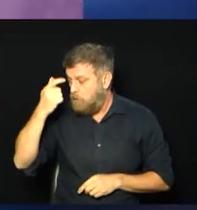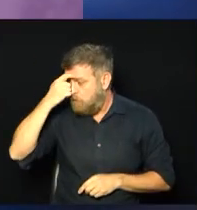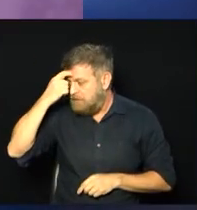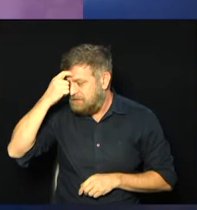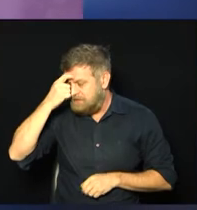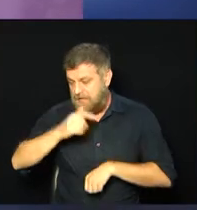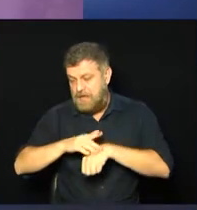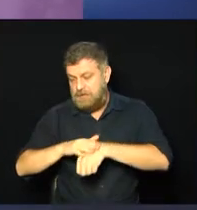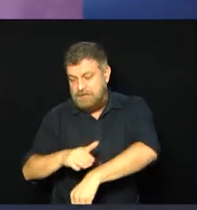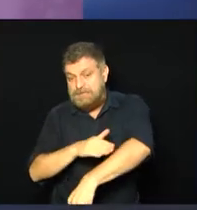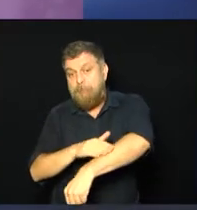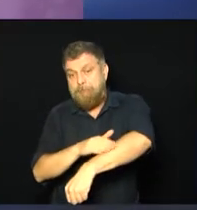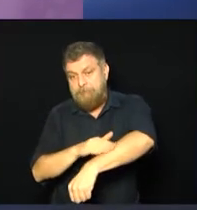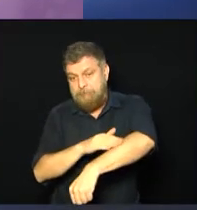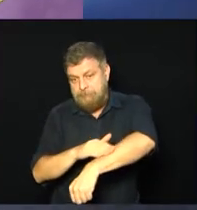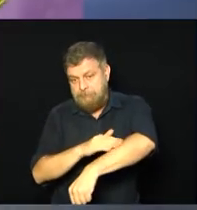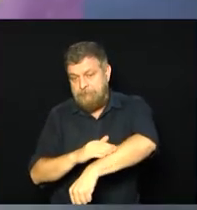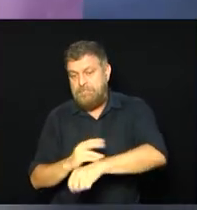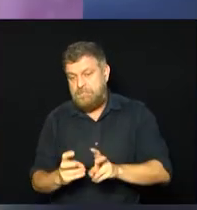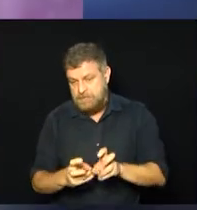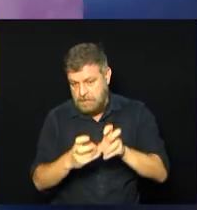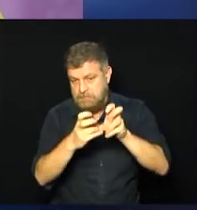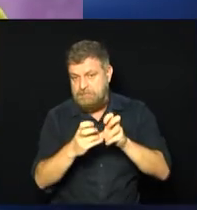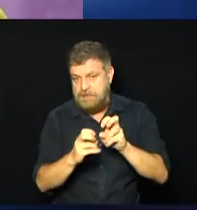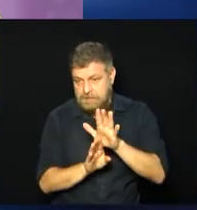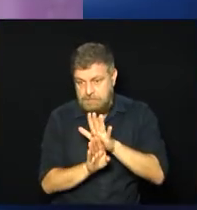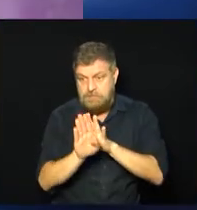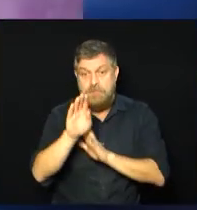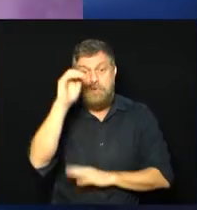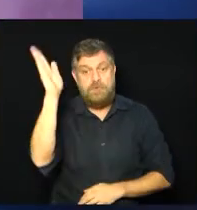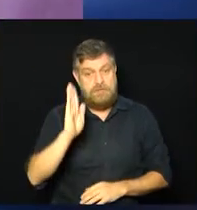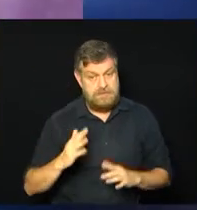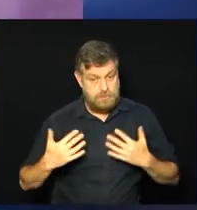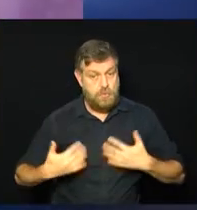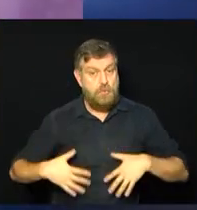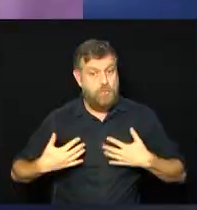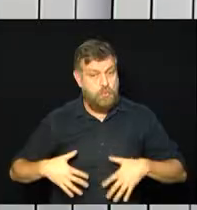conscientização sobre o câncer de pele, tumor de maior incidência no Brasil.